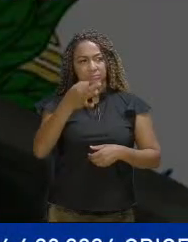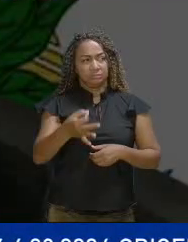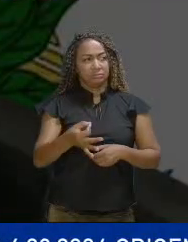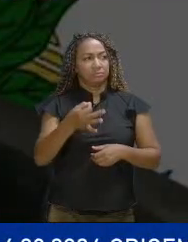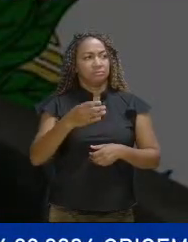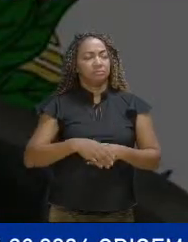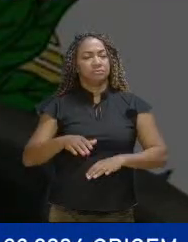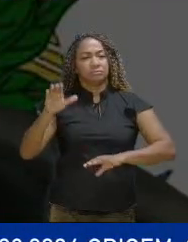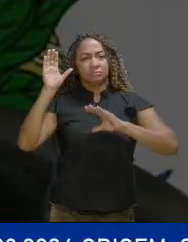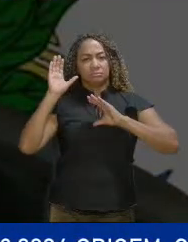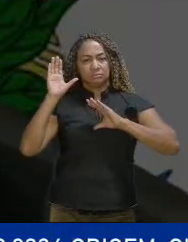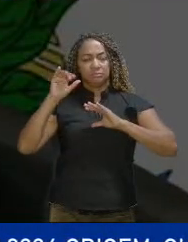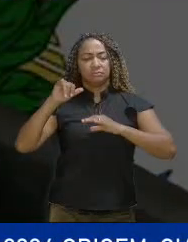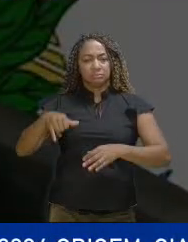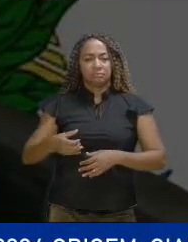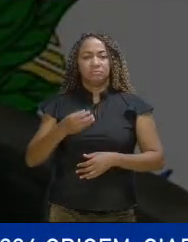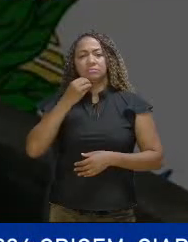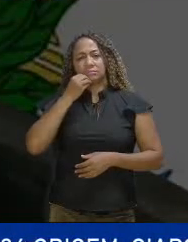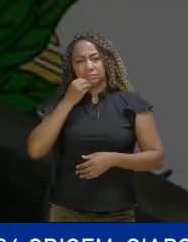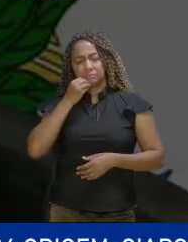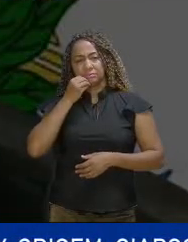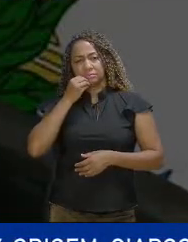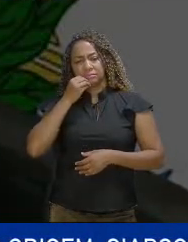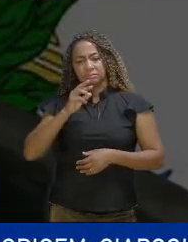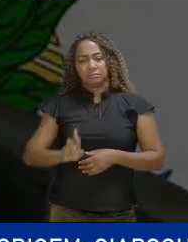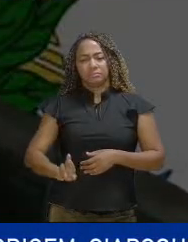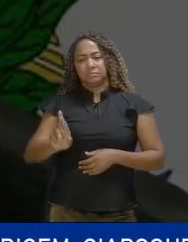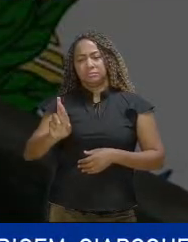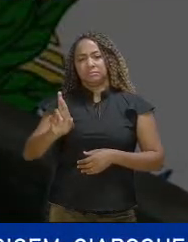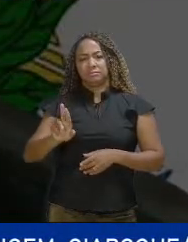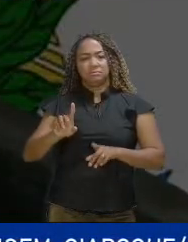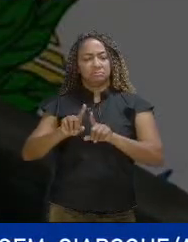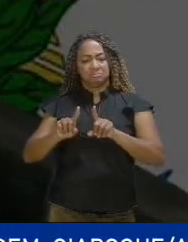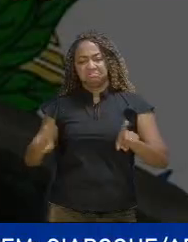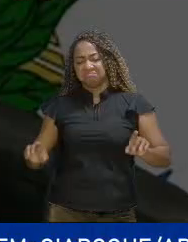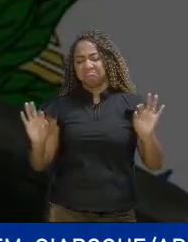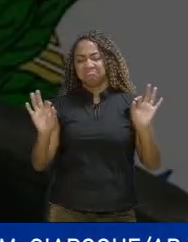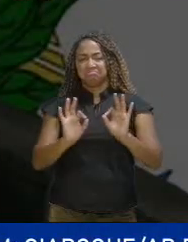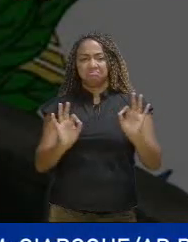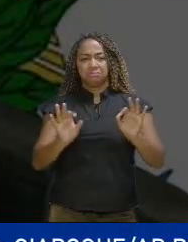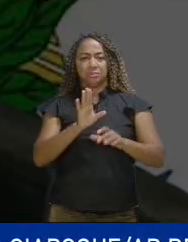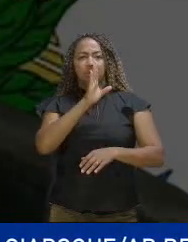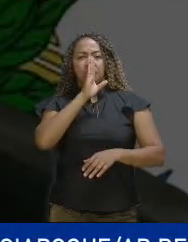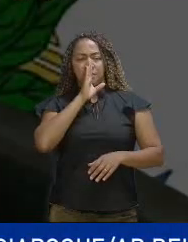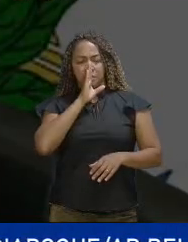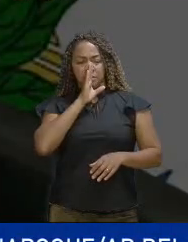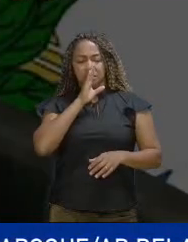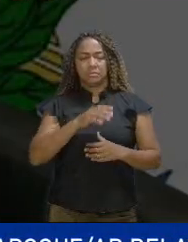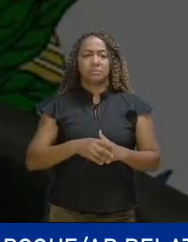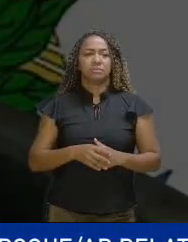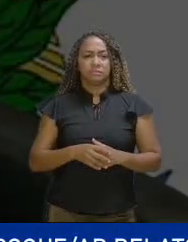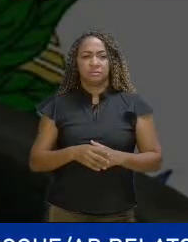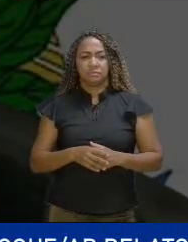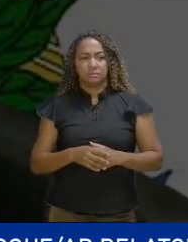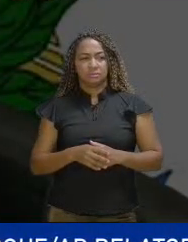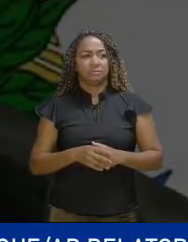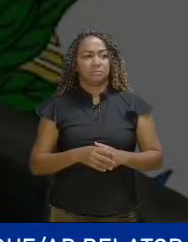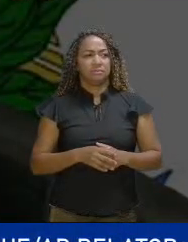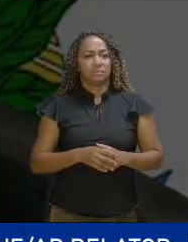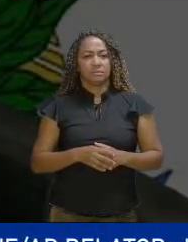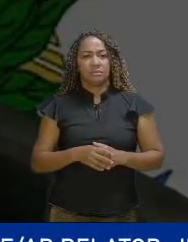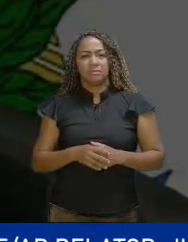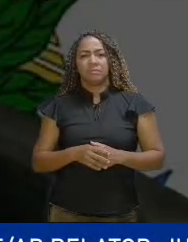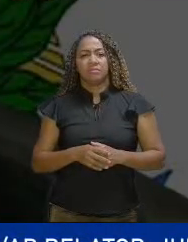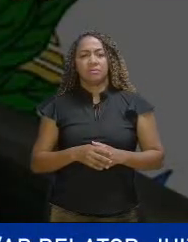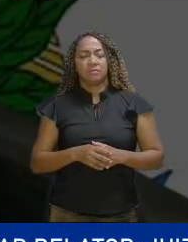que o candidato teve oportunidade de apresentar, não o fez, e citou precedentes do TSE que vedam